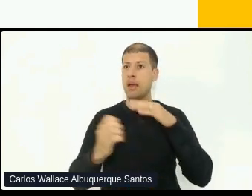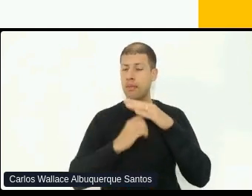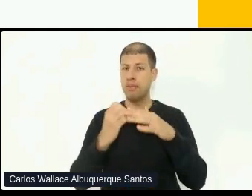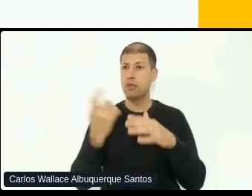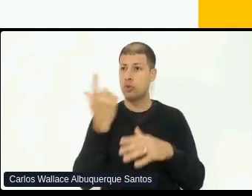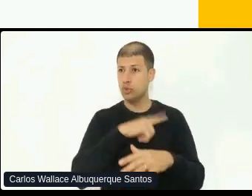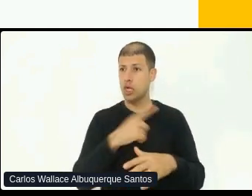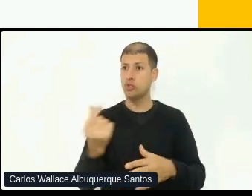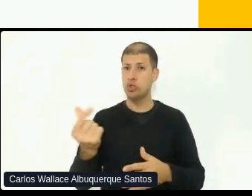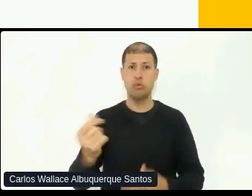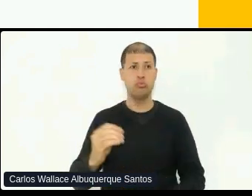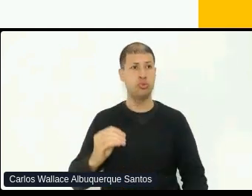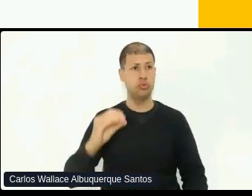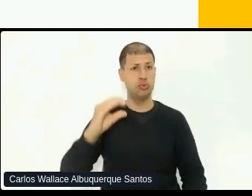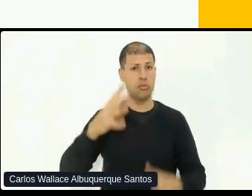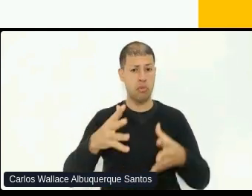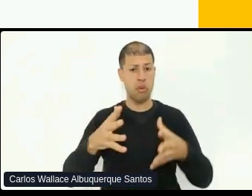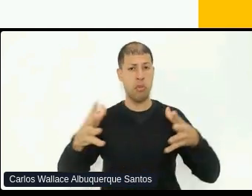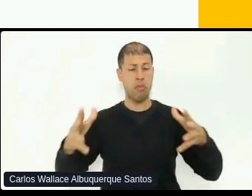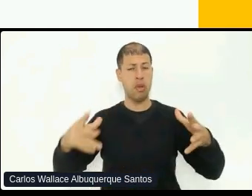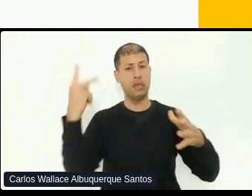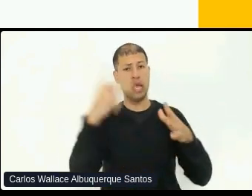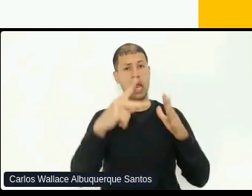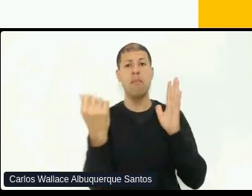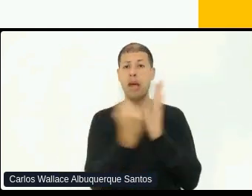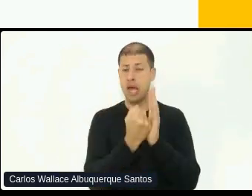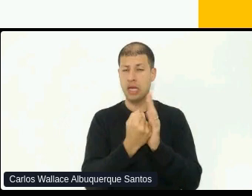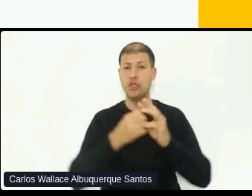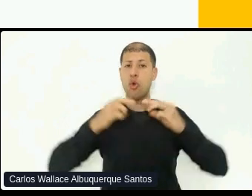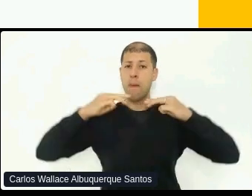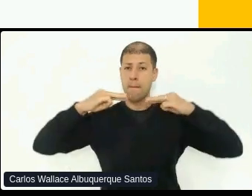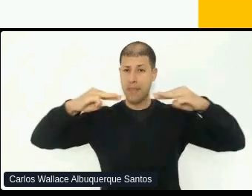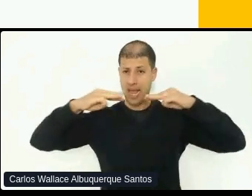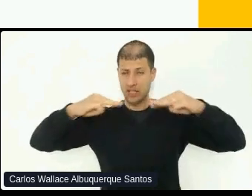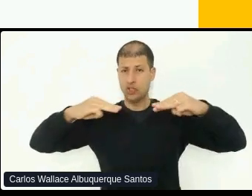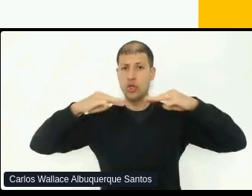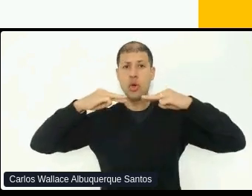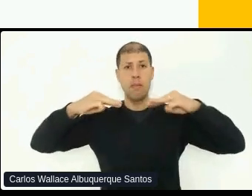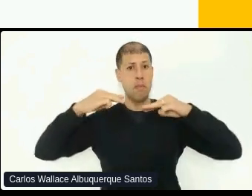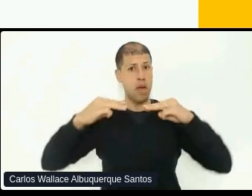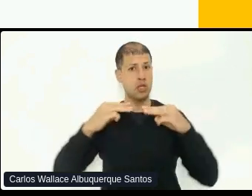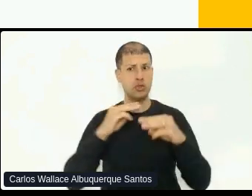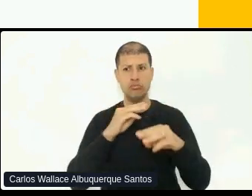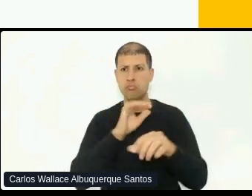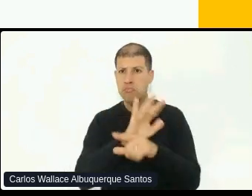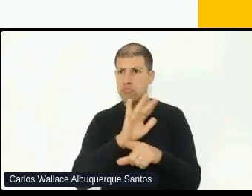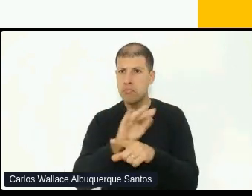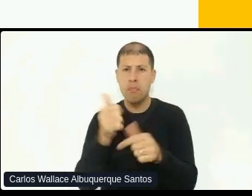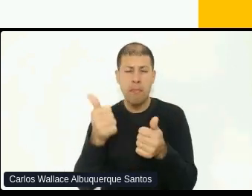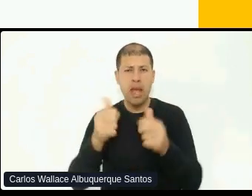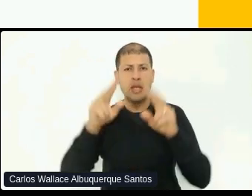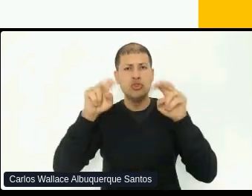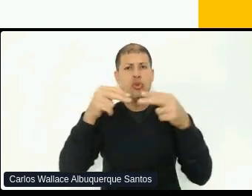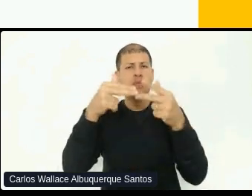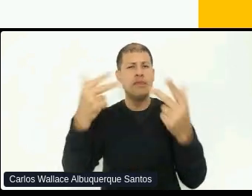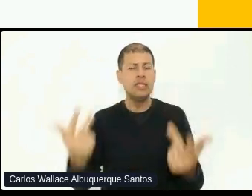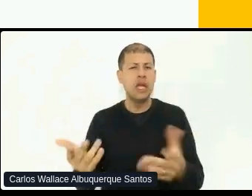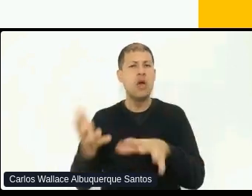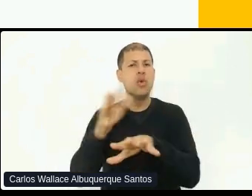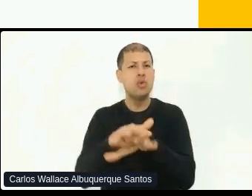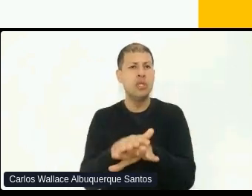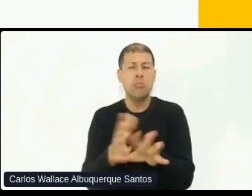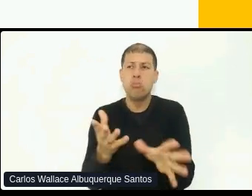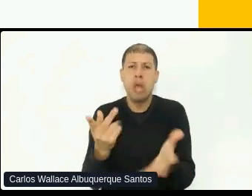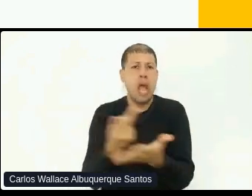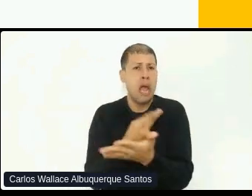isso a empresa cresce com relação ao seu brand. Então esse marketing é um marketing bem feito com relação à diversidade e inclusão, e não tem nada de errado em